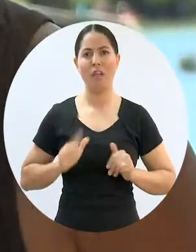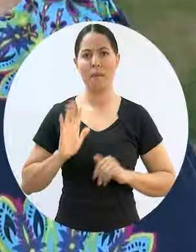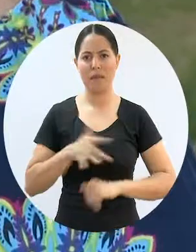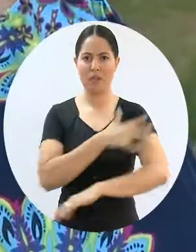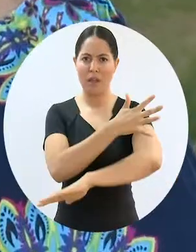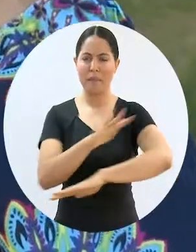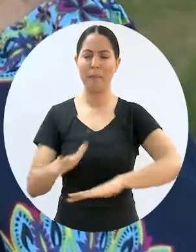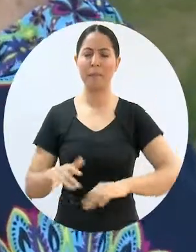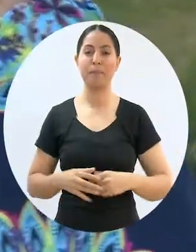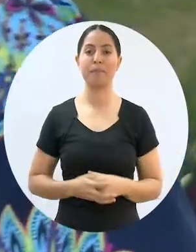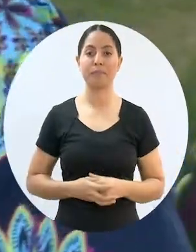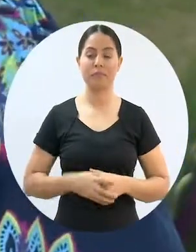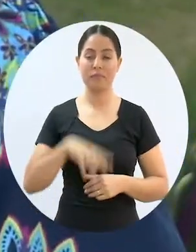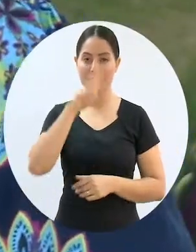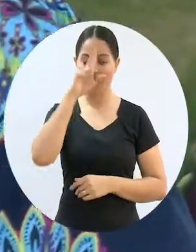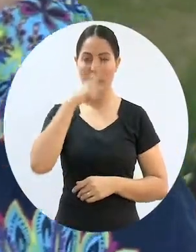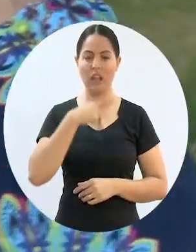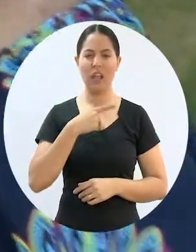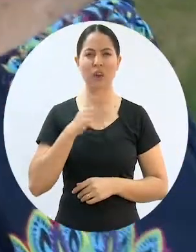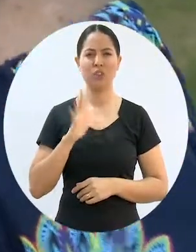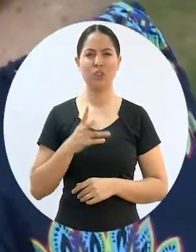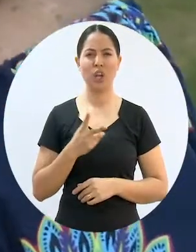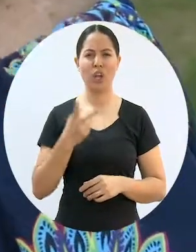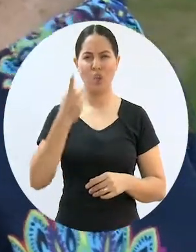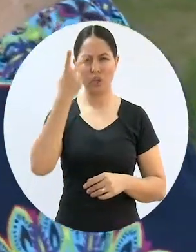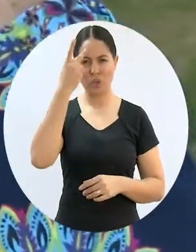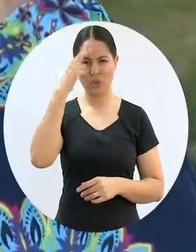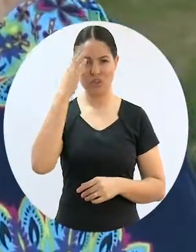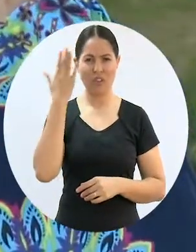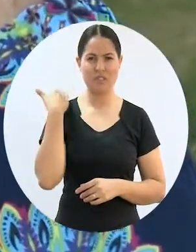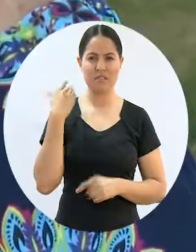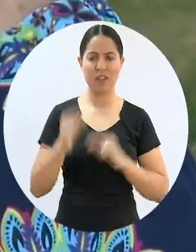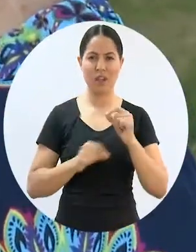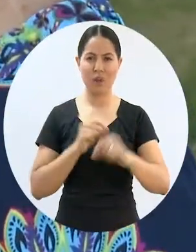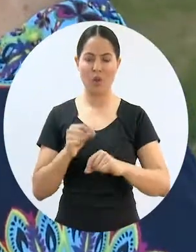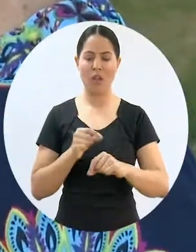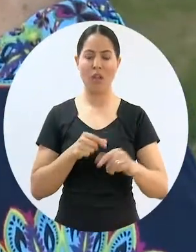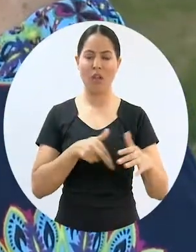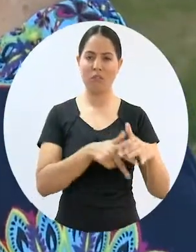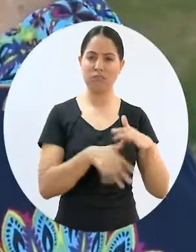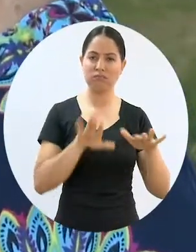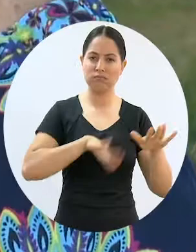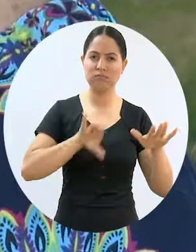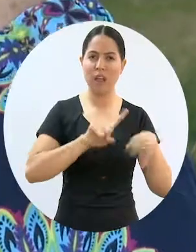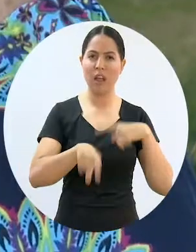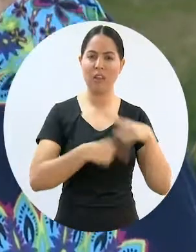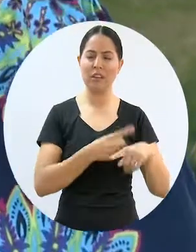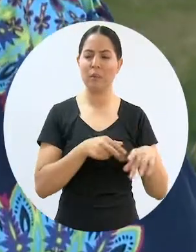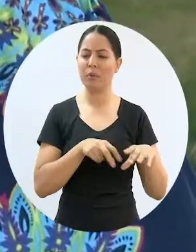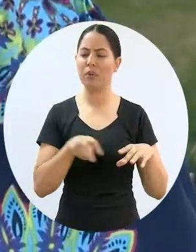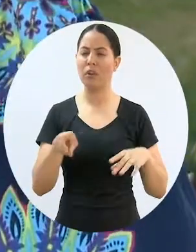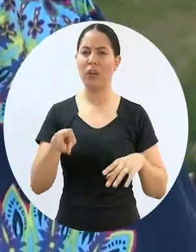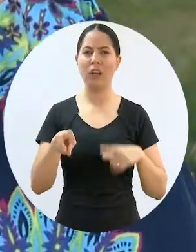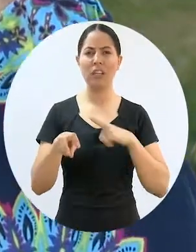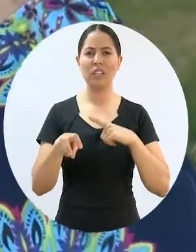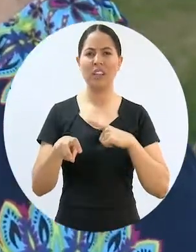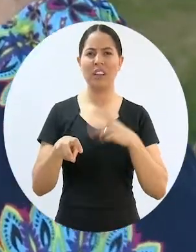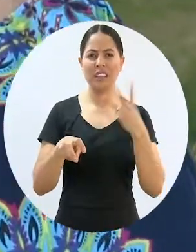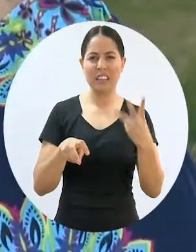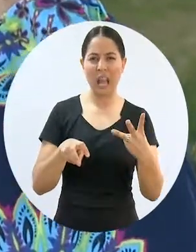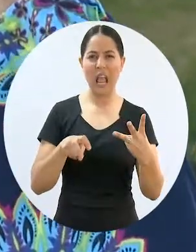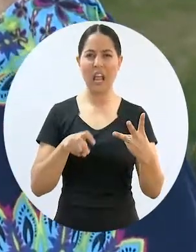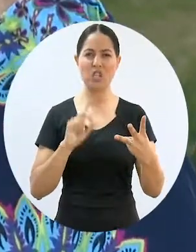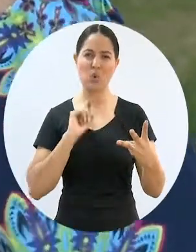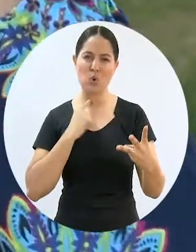limpas. Eu saí da água há 2 dias atrás com 3 manchinhas pretas na perna, muito